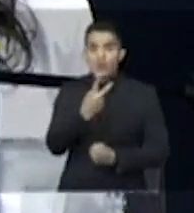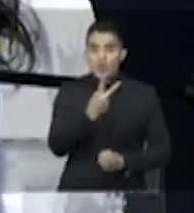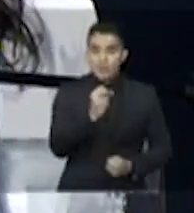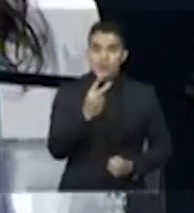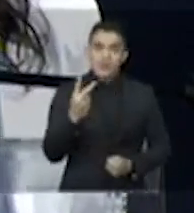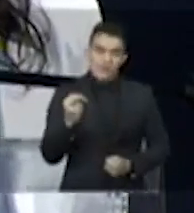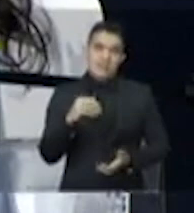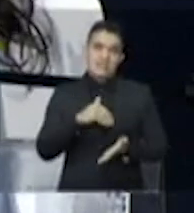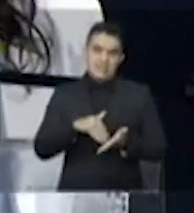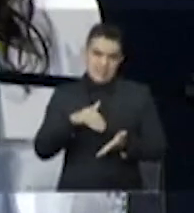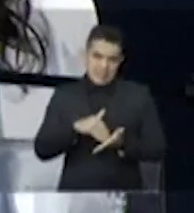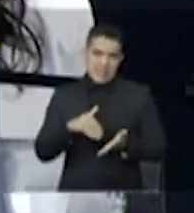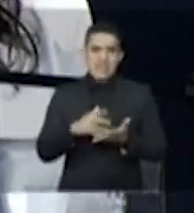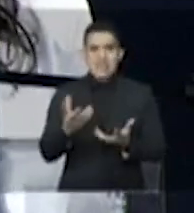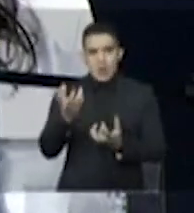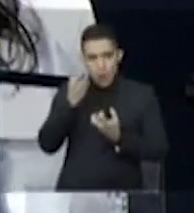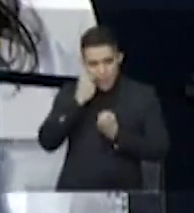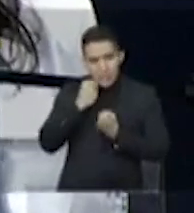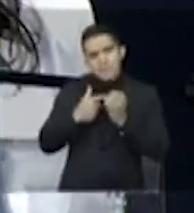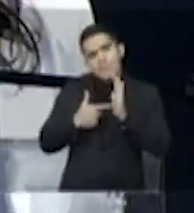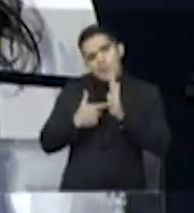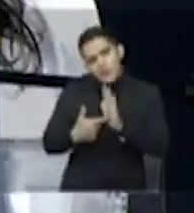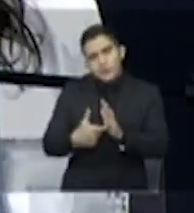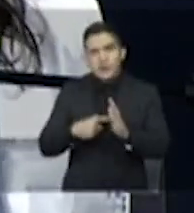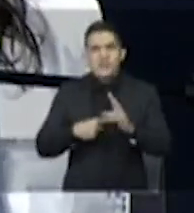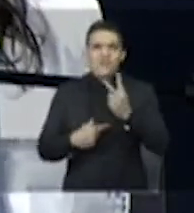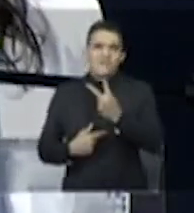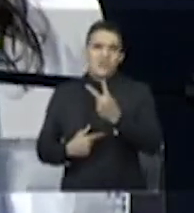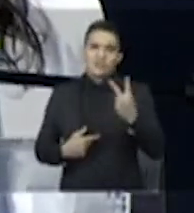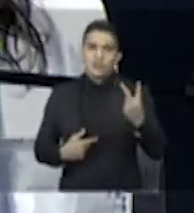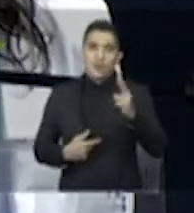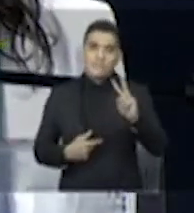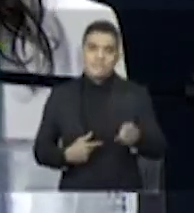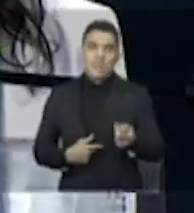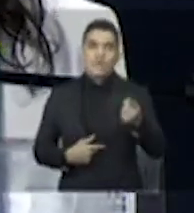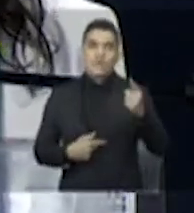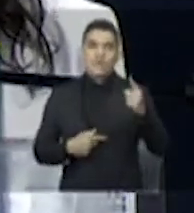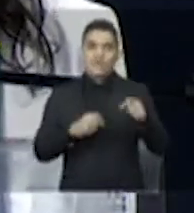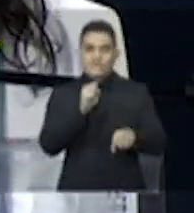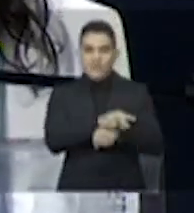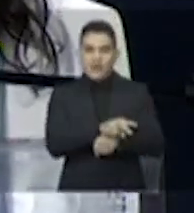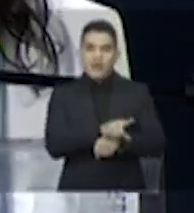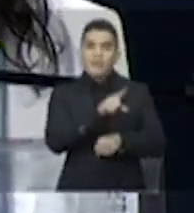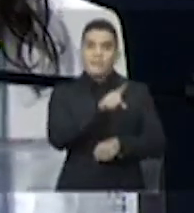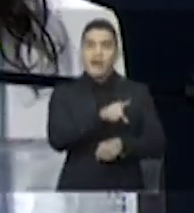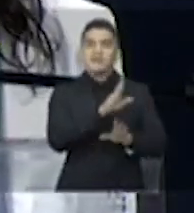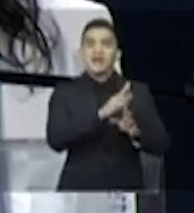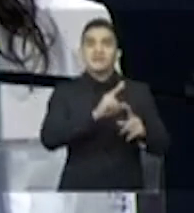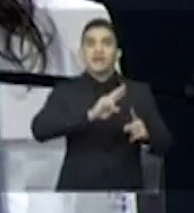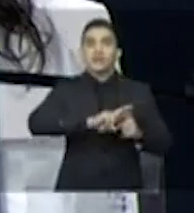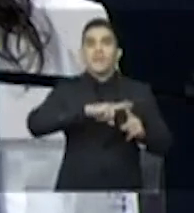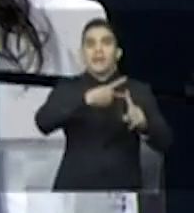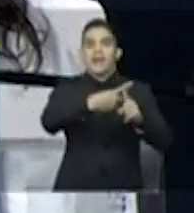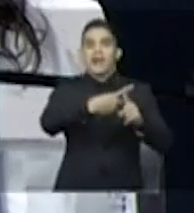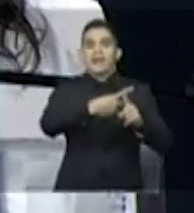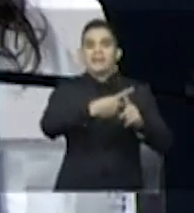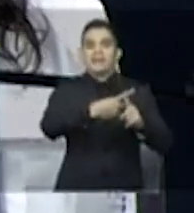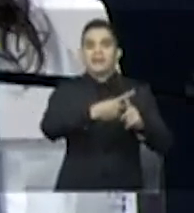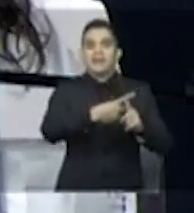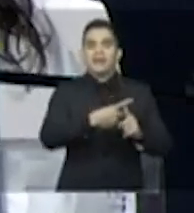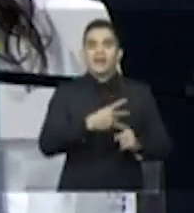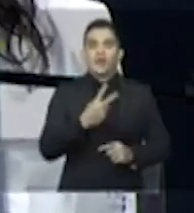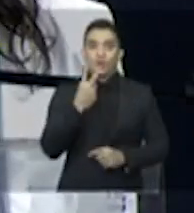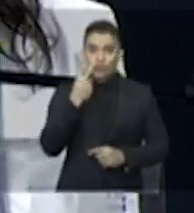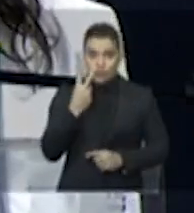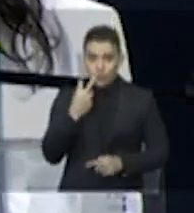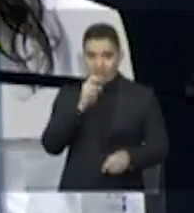Desenvolvimento Social, SMADES, chegou a anunciar a existência de 22 mil vagas, omitindo que essa contagem era duplicada e considerava como duas vagas quando